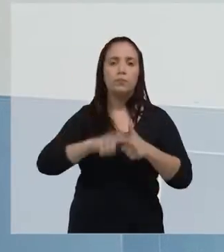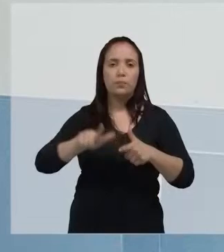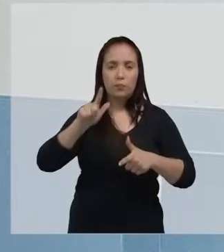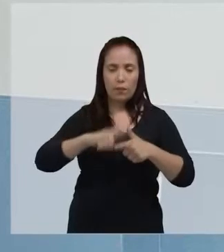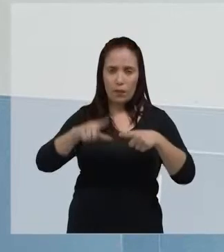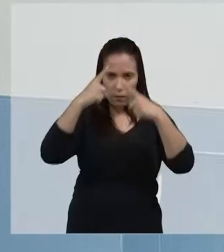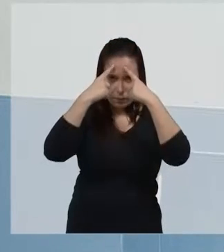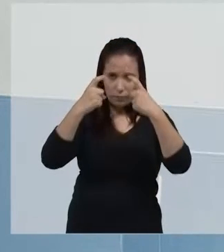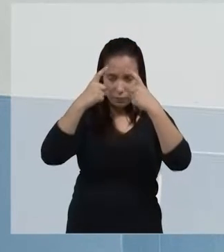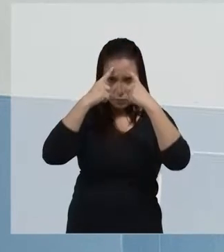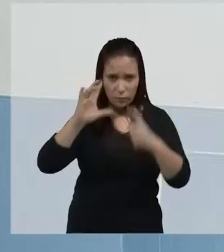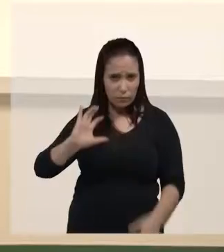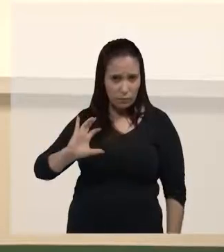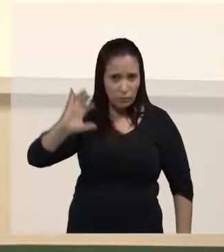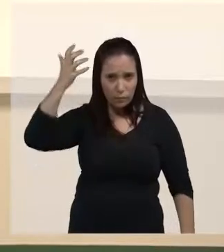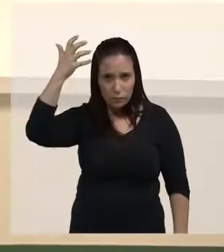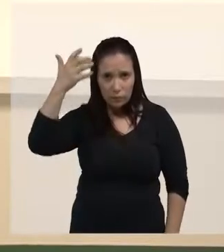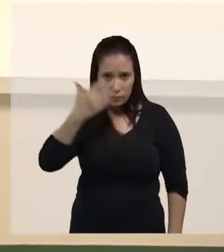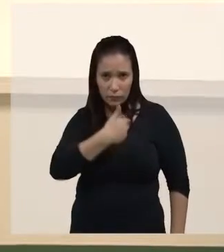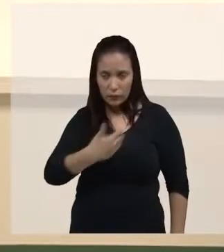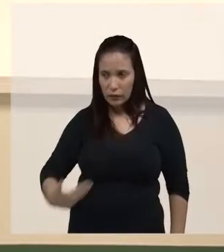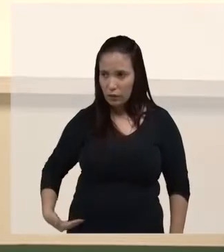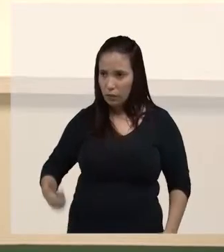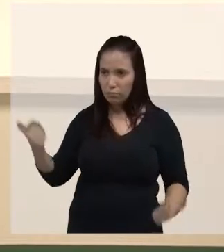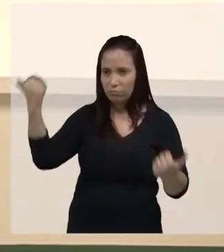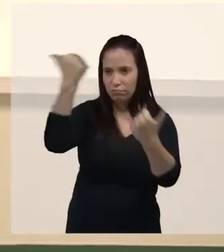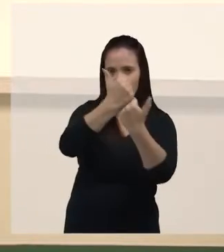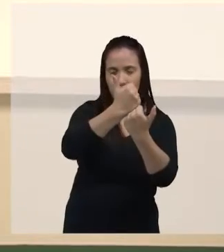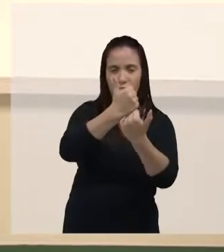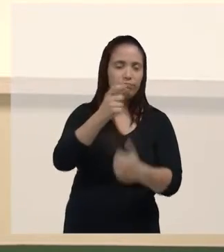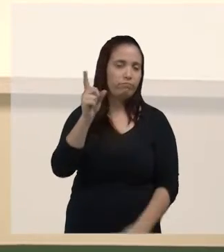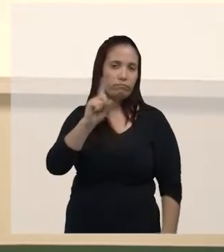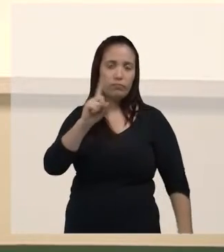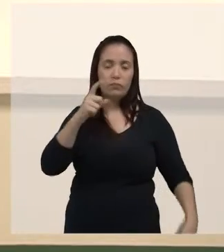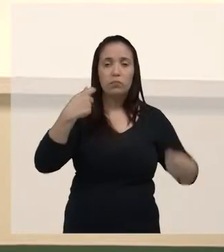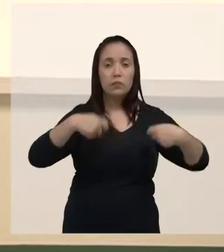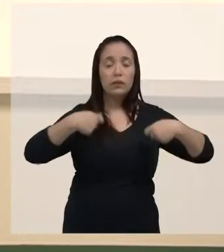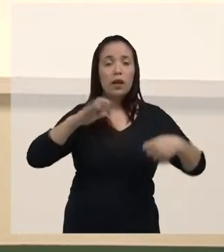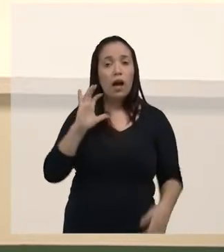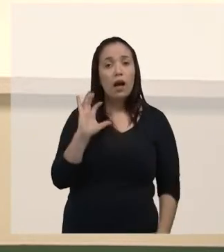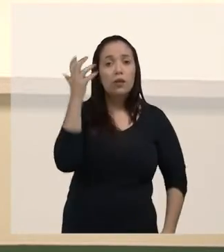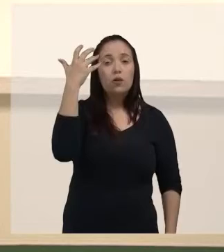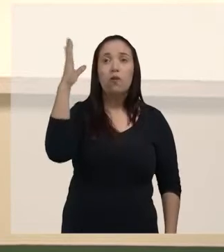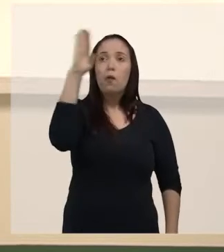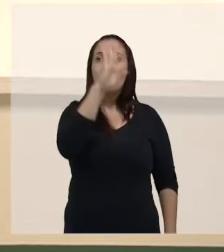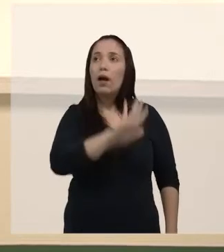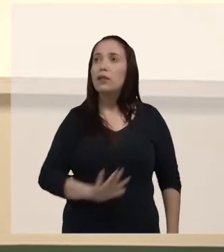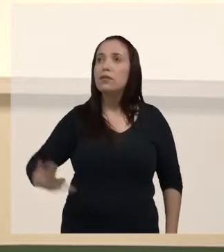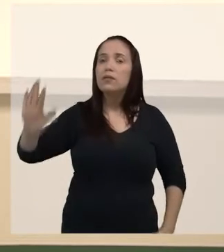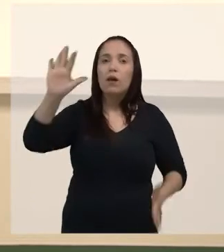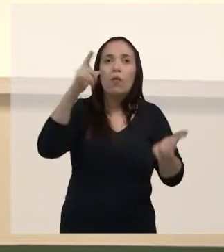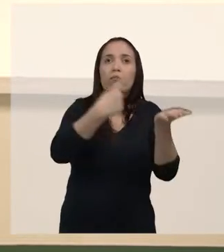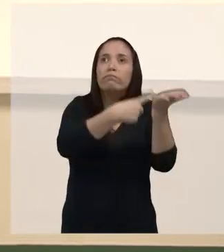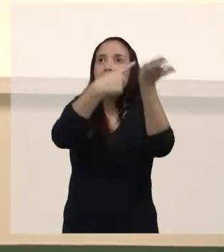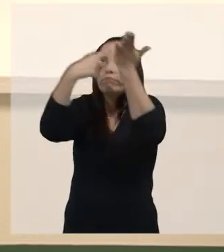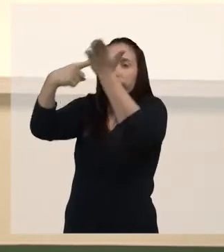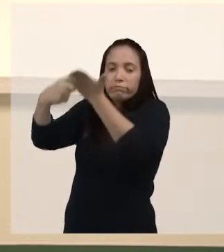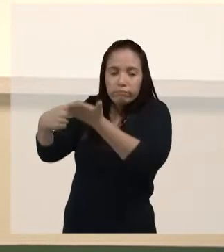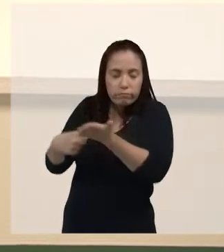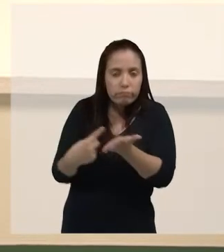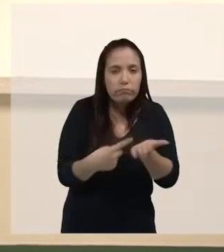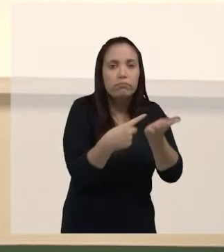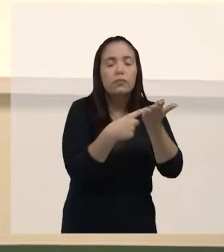violência não será resolvido por governador. É nacional. Será resolvido por uma decisão nacional, de um pacto